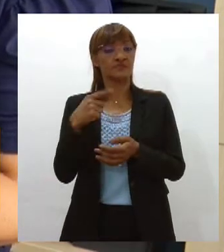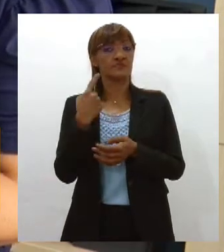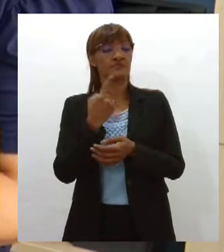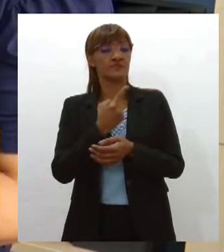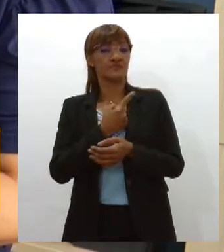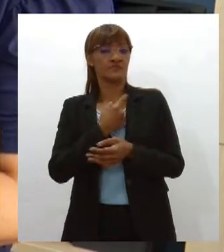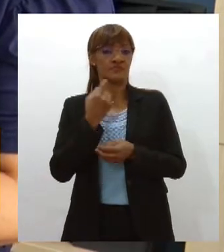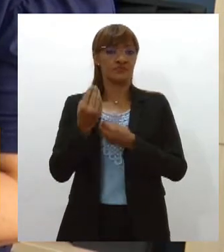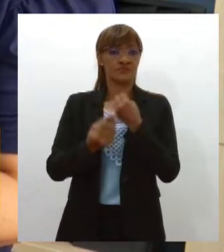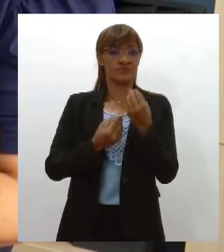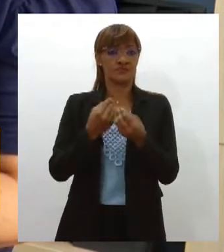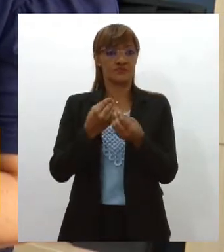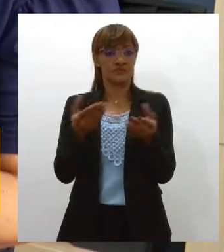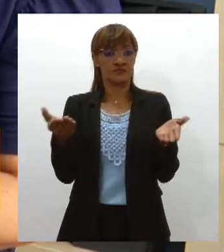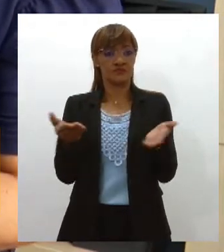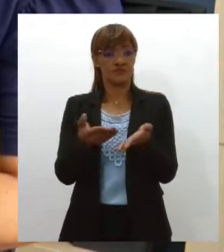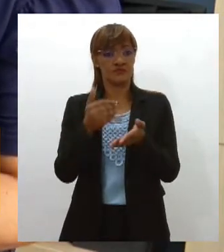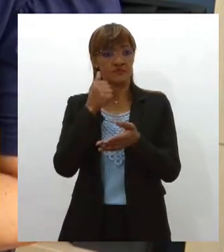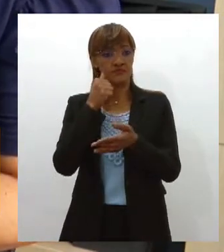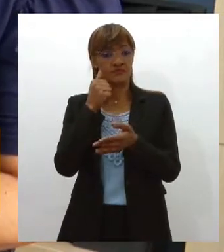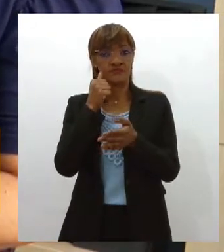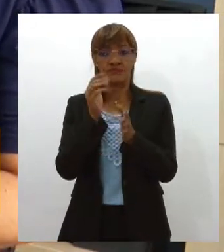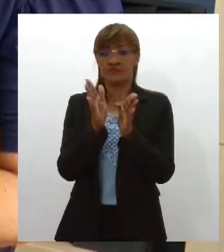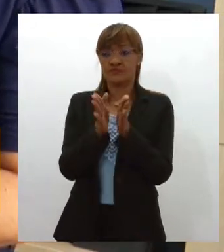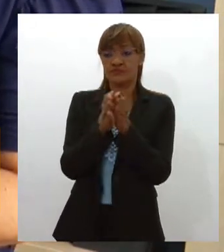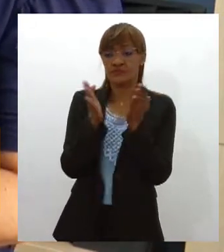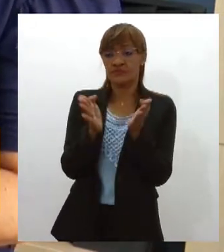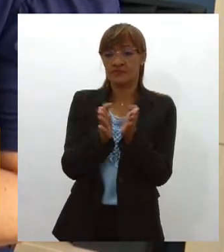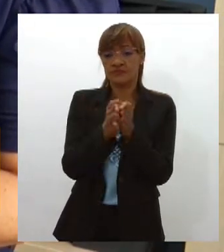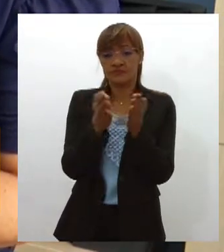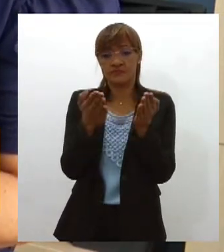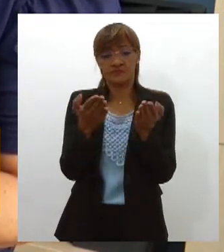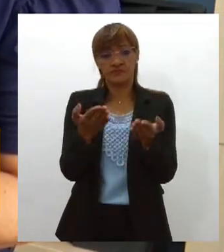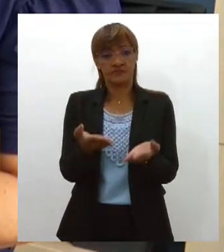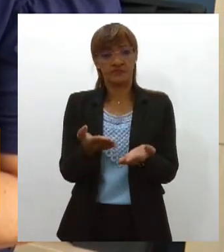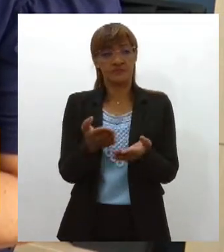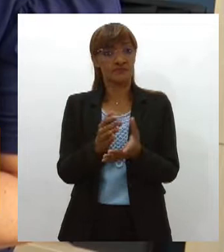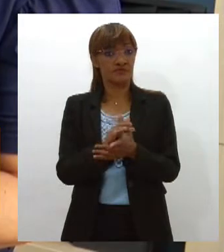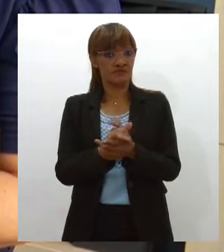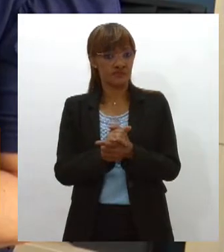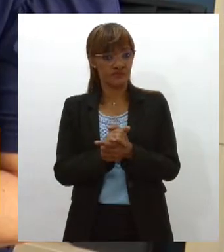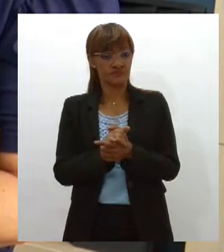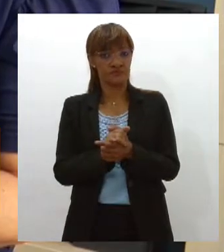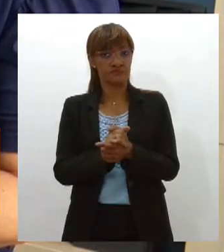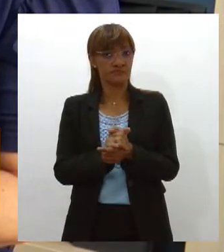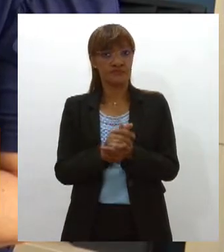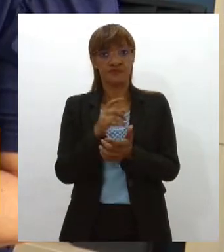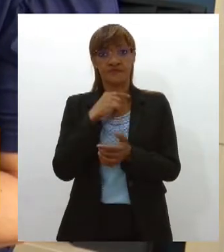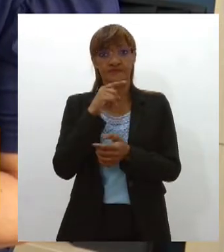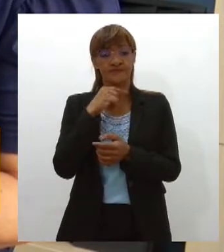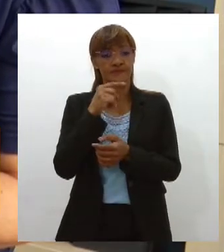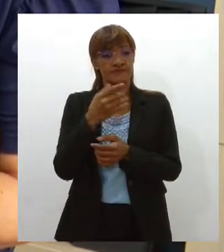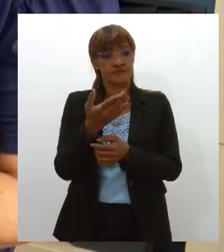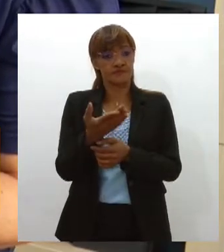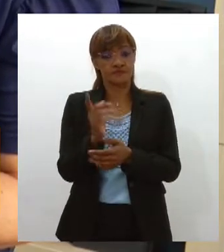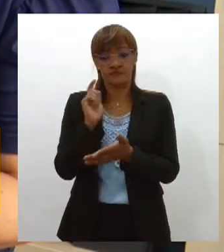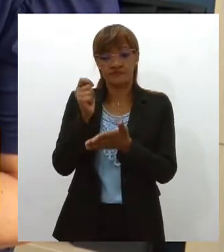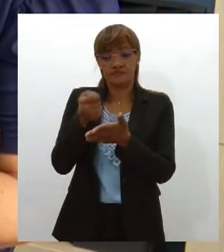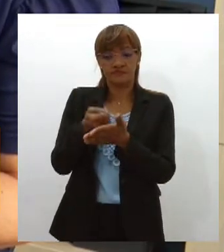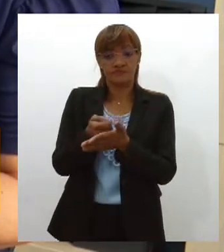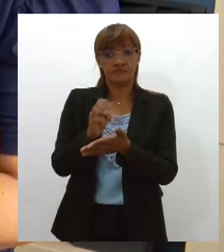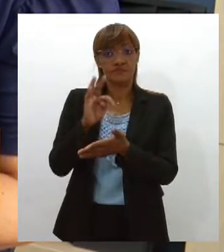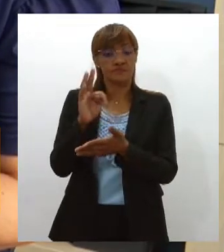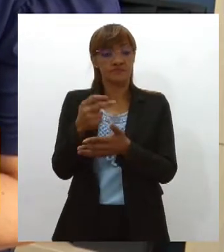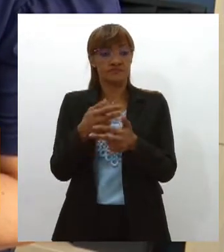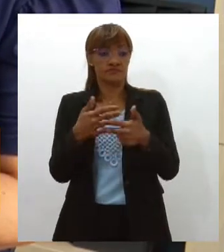mulher em situação de vulnerabilidade social, que tenha baixa renda, né, dificilmente ela conseguiria arcar com esses custos. E se fosse